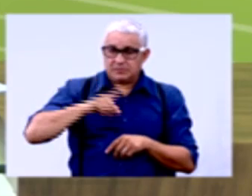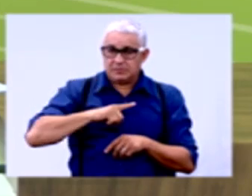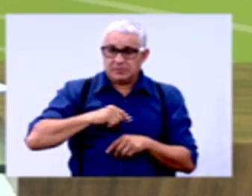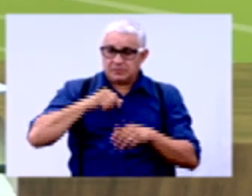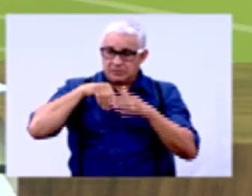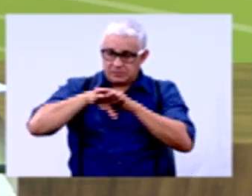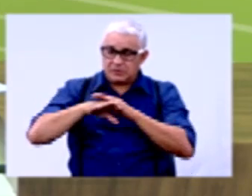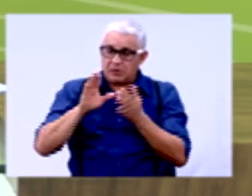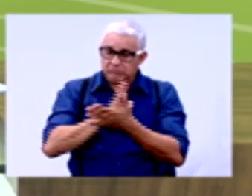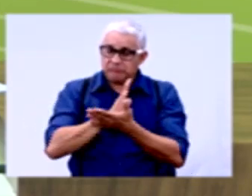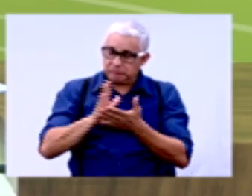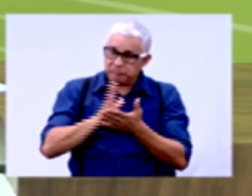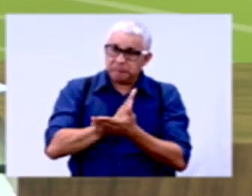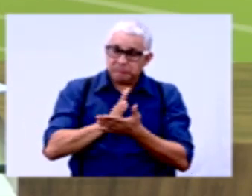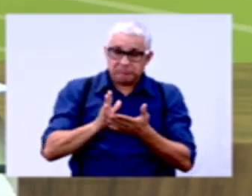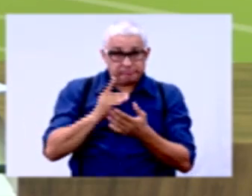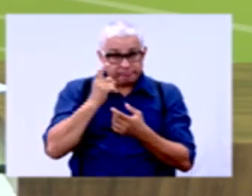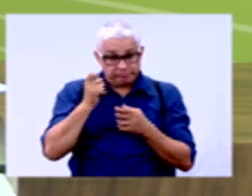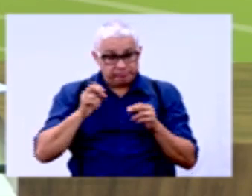coisas são interessantes a gente